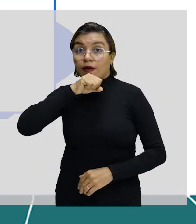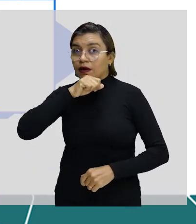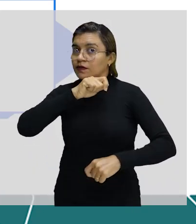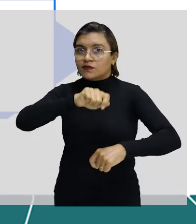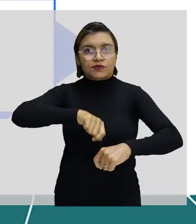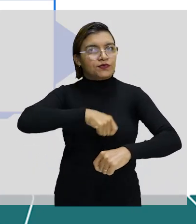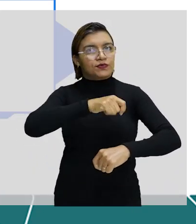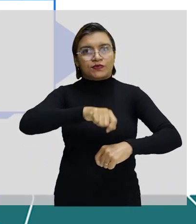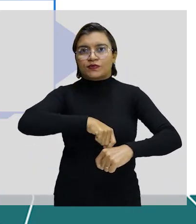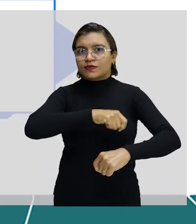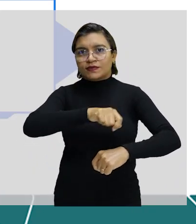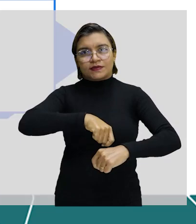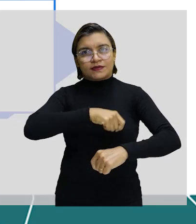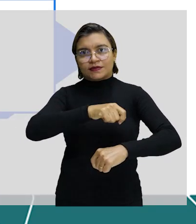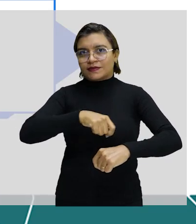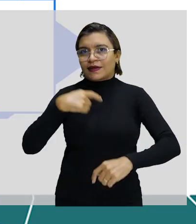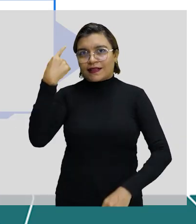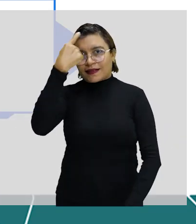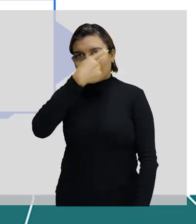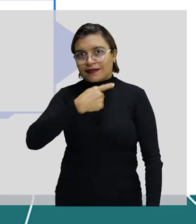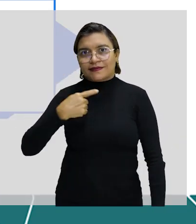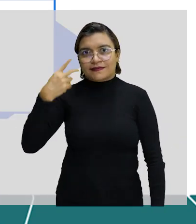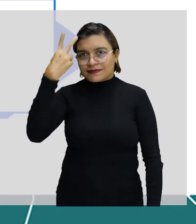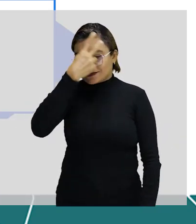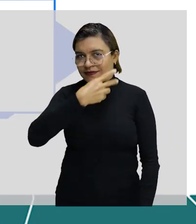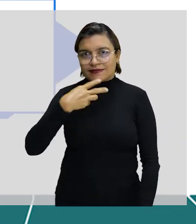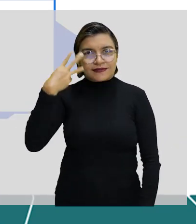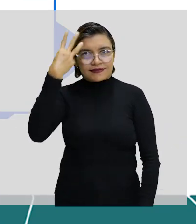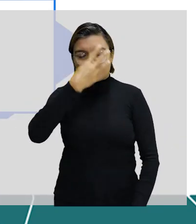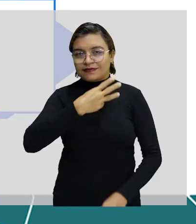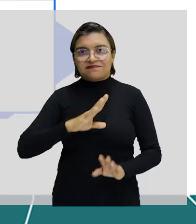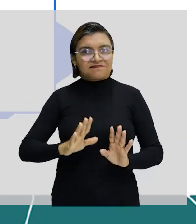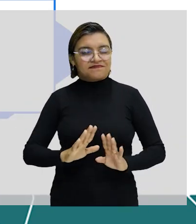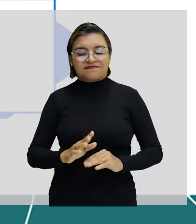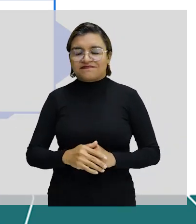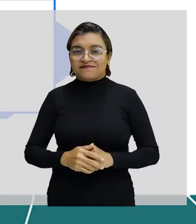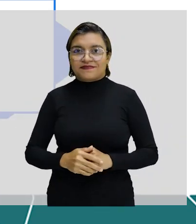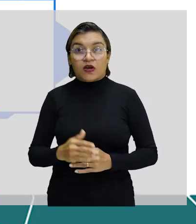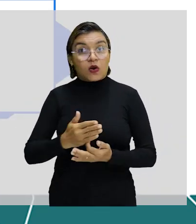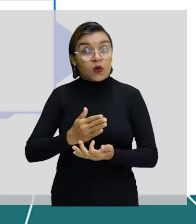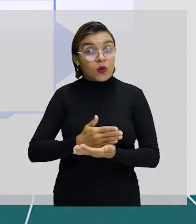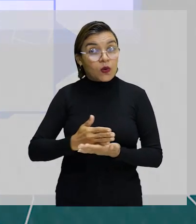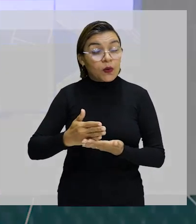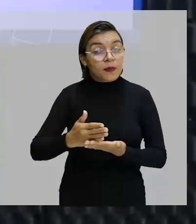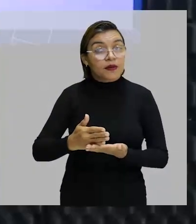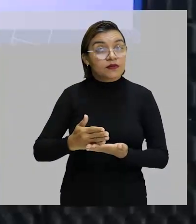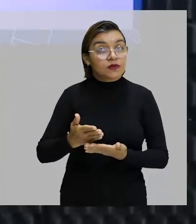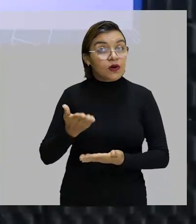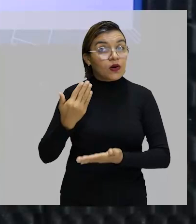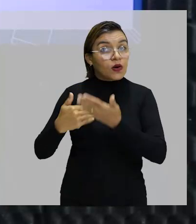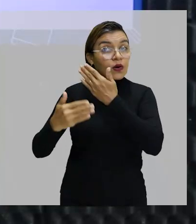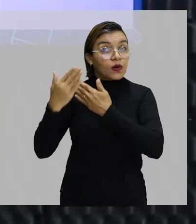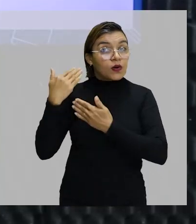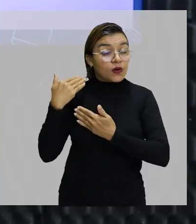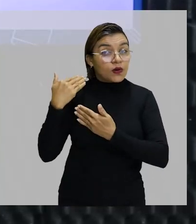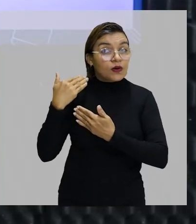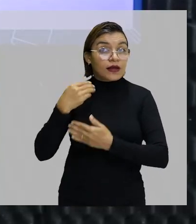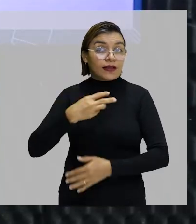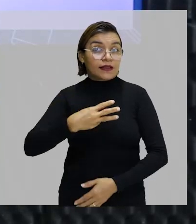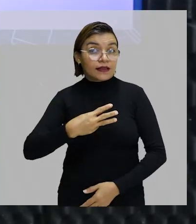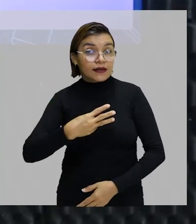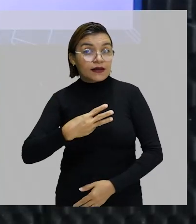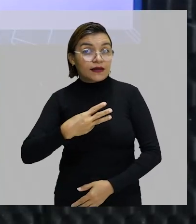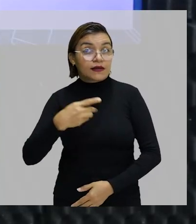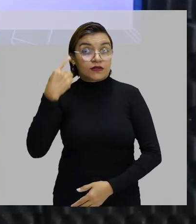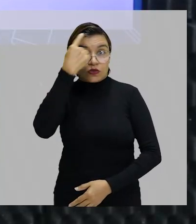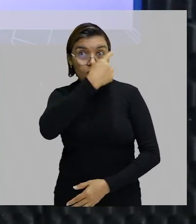está cozinhando por 3 horas. Então, a ação que começou há 3 horas atrás e que o meu pai não está praticando.